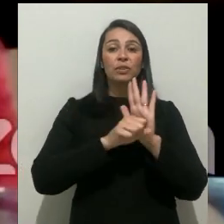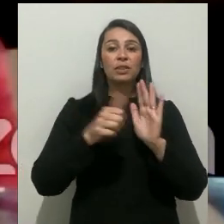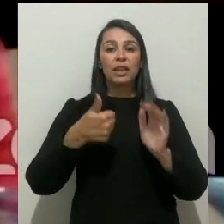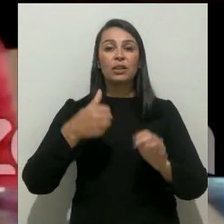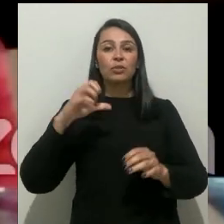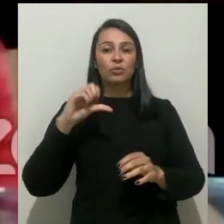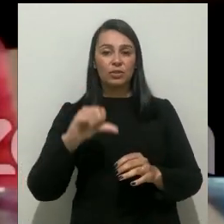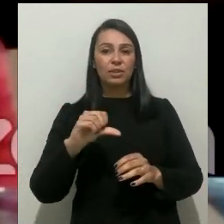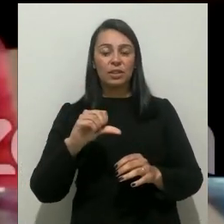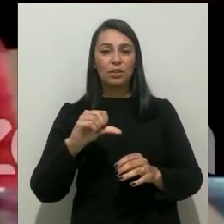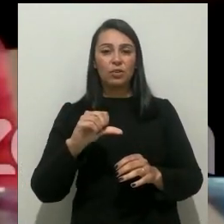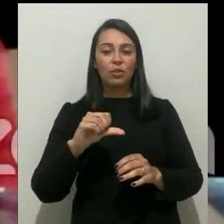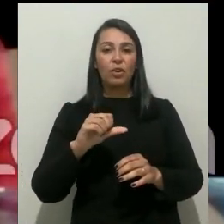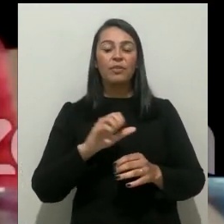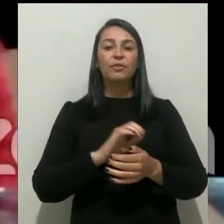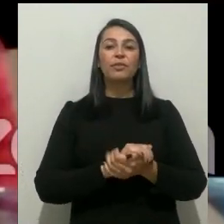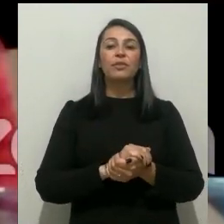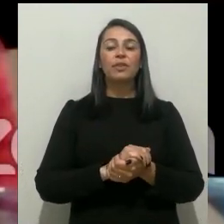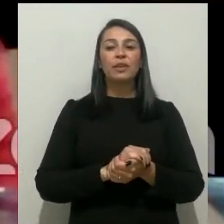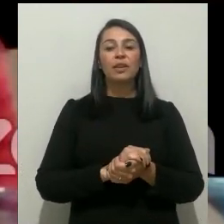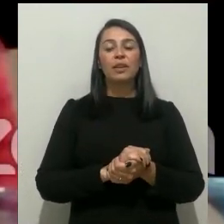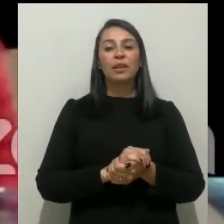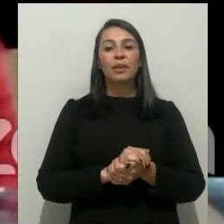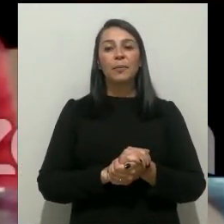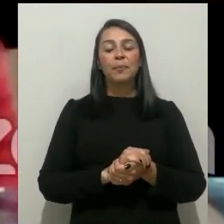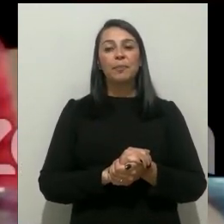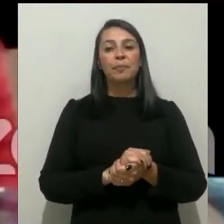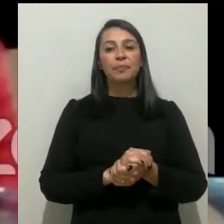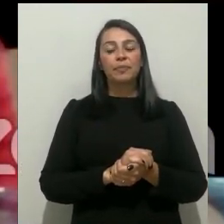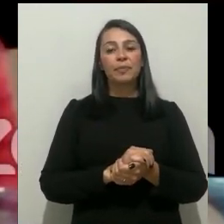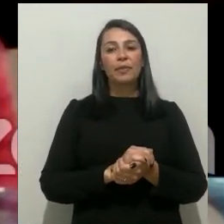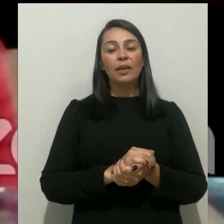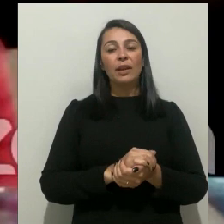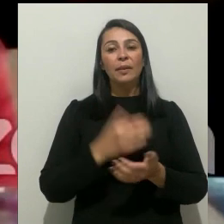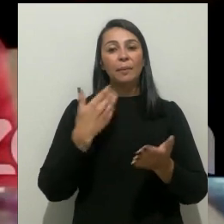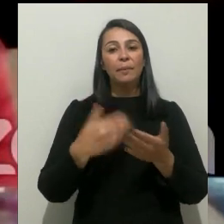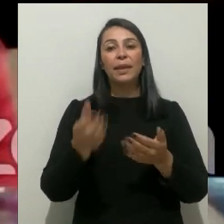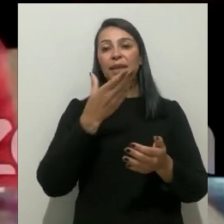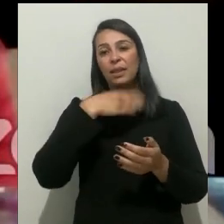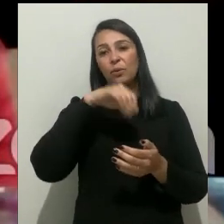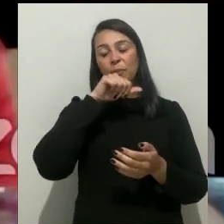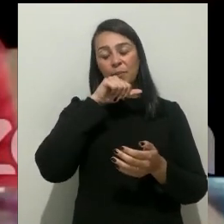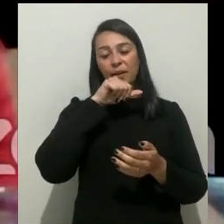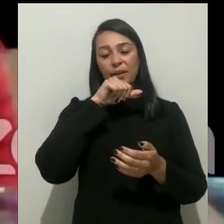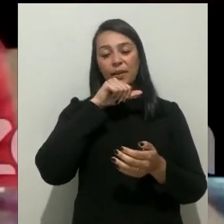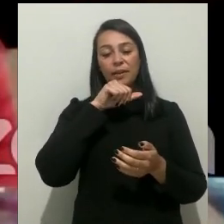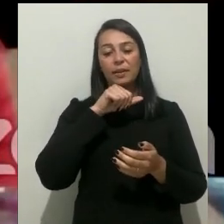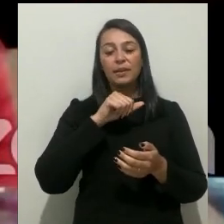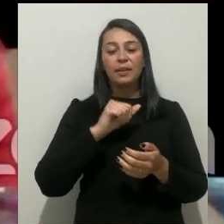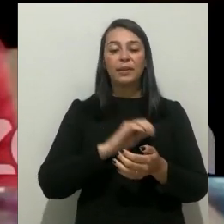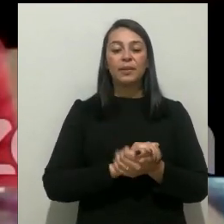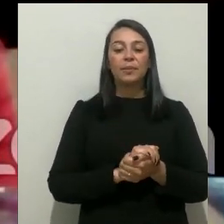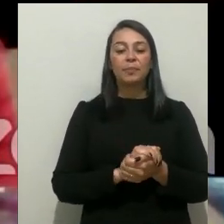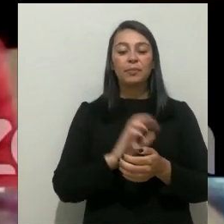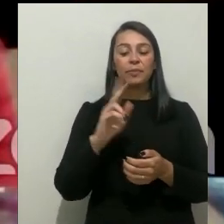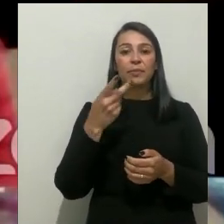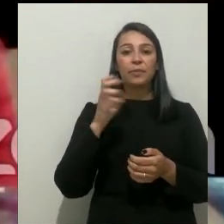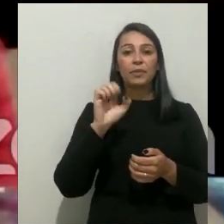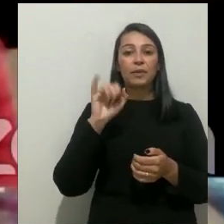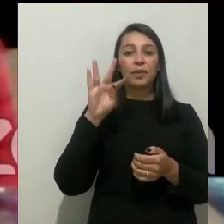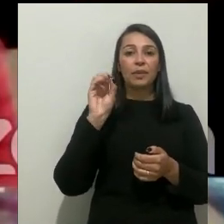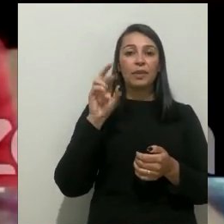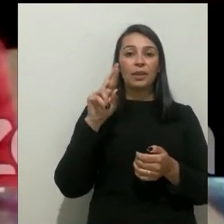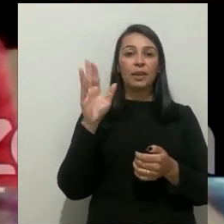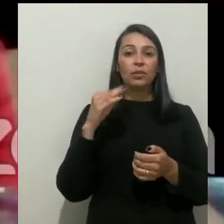dele perdeu o pai, ele ficou órfão de pai. O irmão já morava no Brasil, então o Heitor Lévy, não vamos confundir, o Heitor